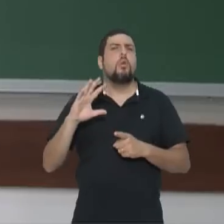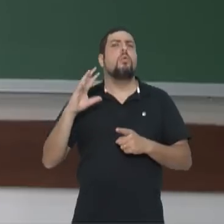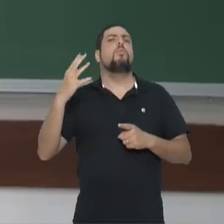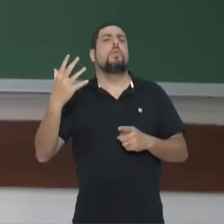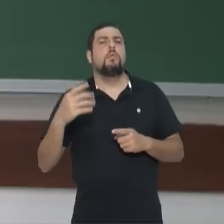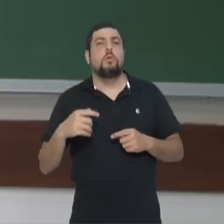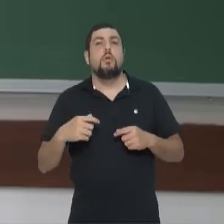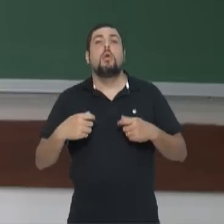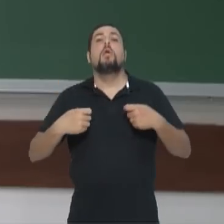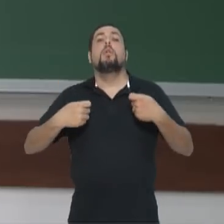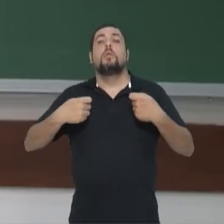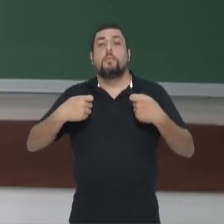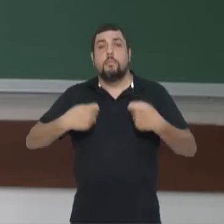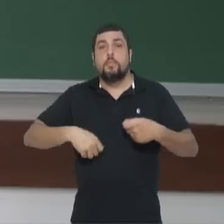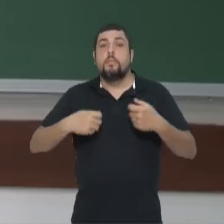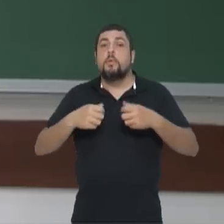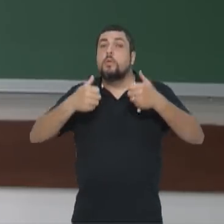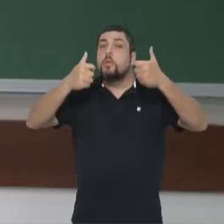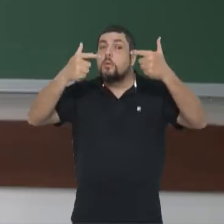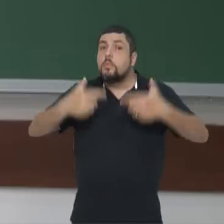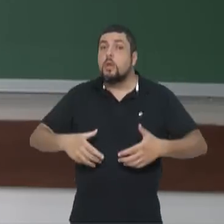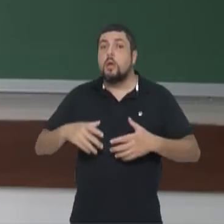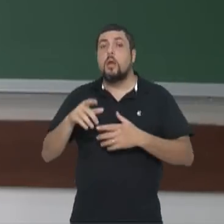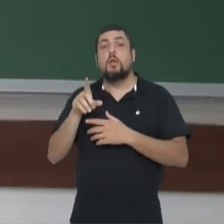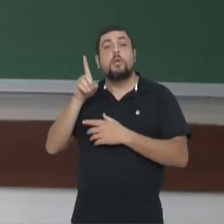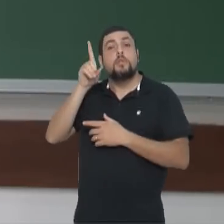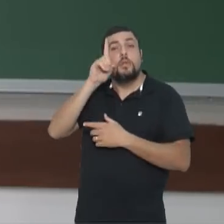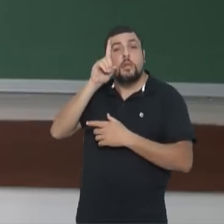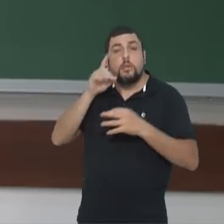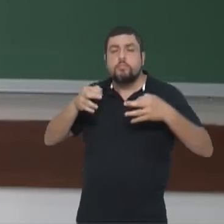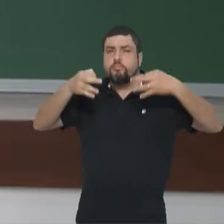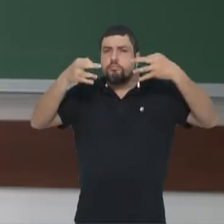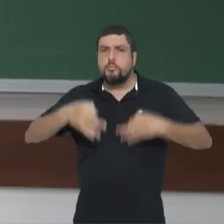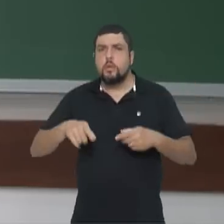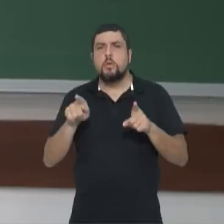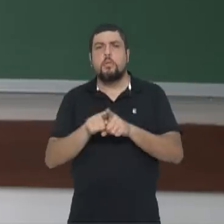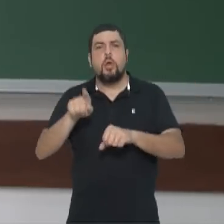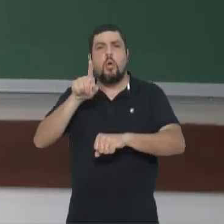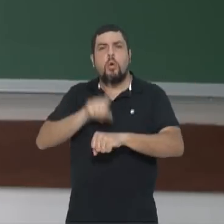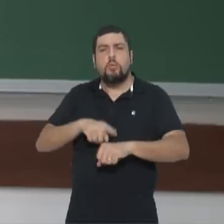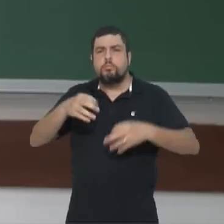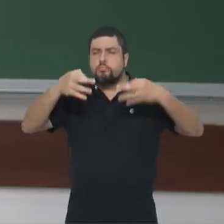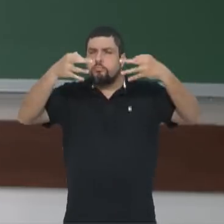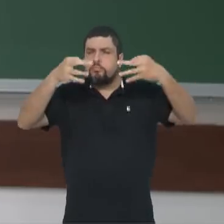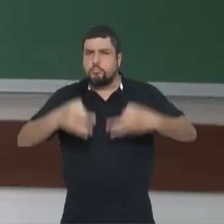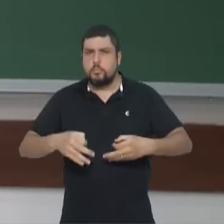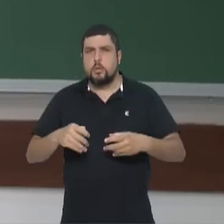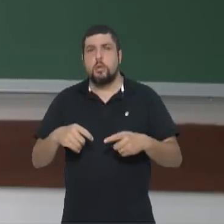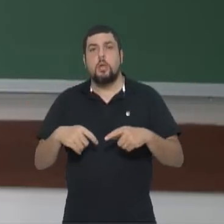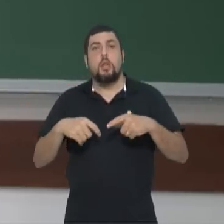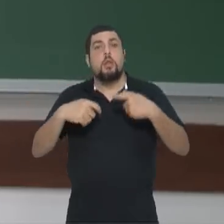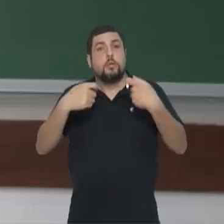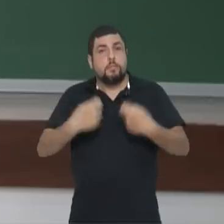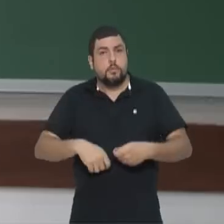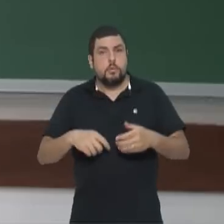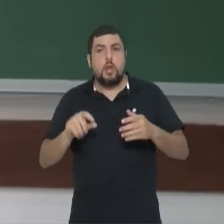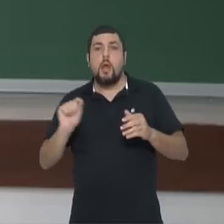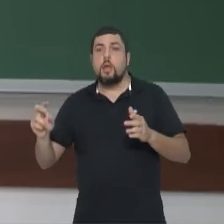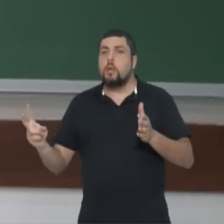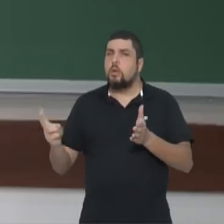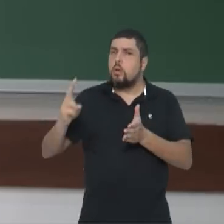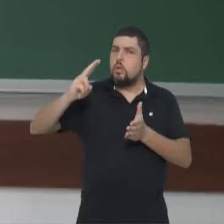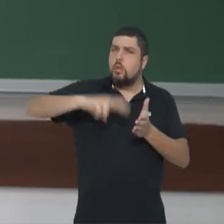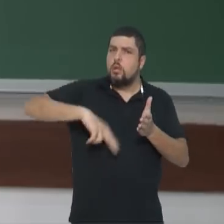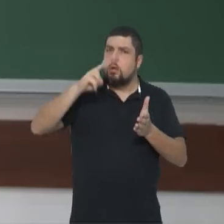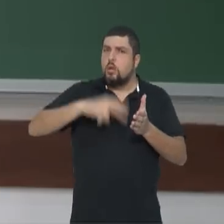que dizer a data específica ou o horário, né? Então eu tenho que deixar o meu leitor bem ciente sobre aquilo